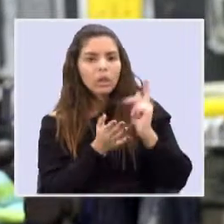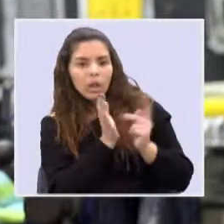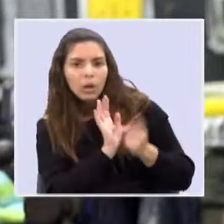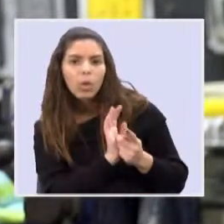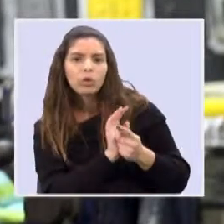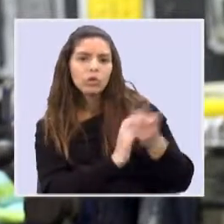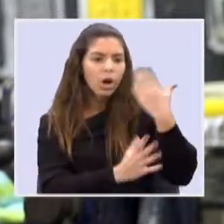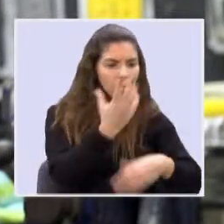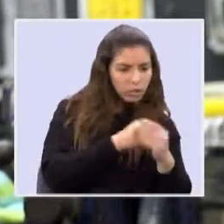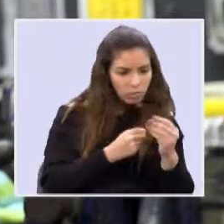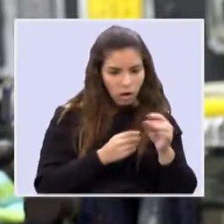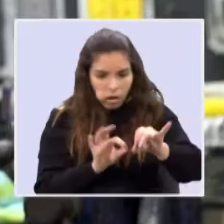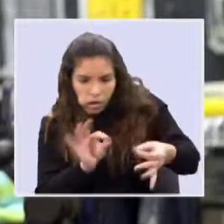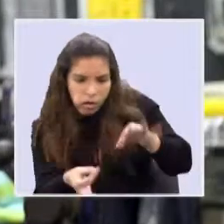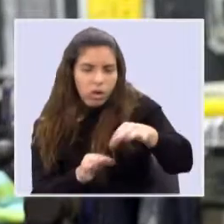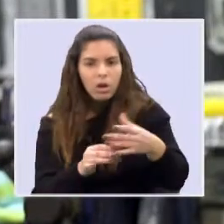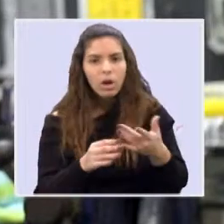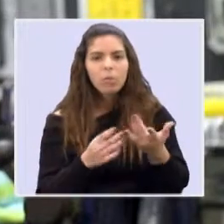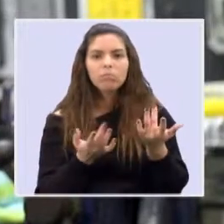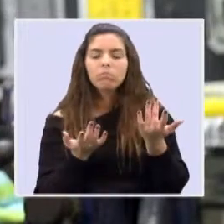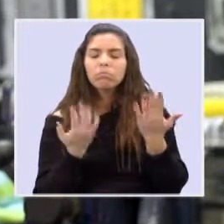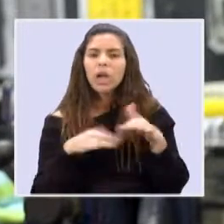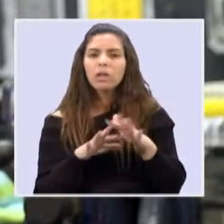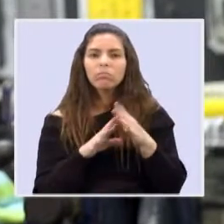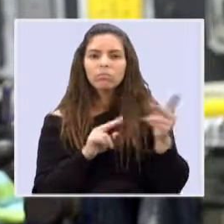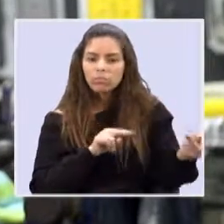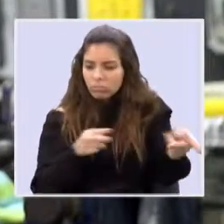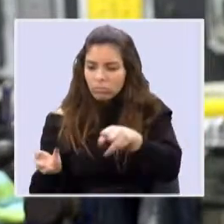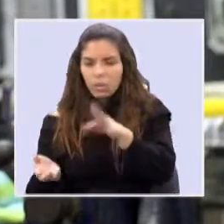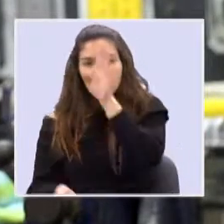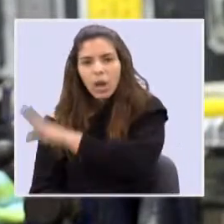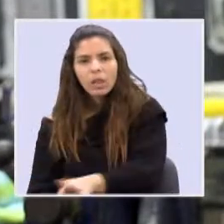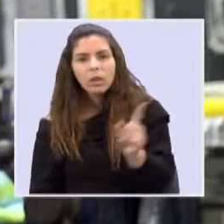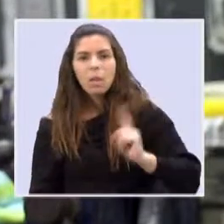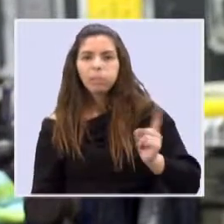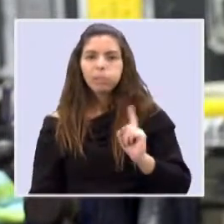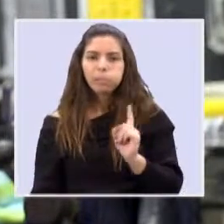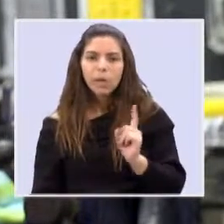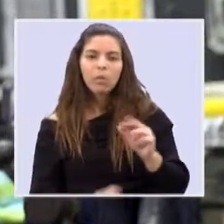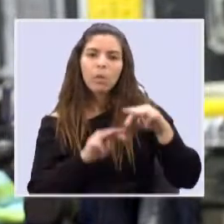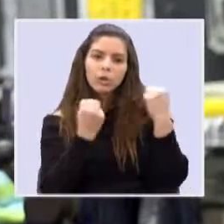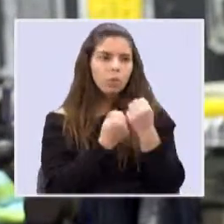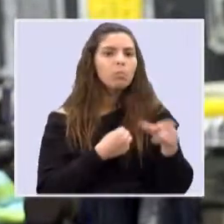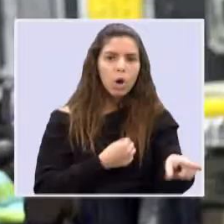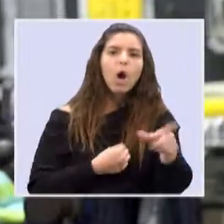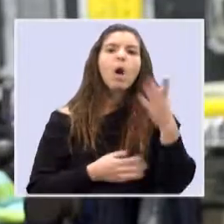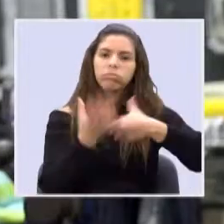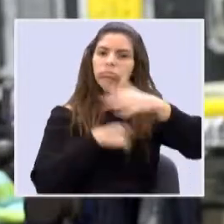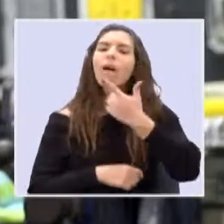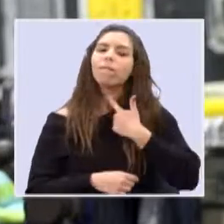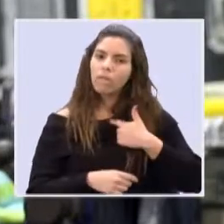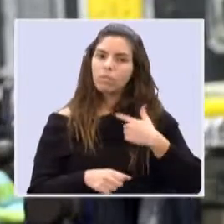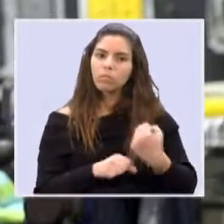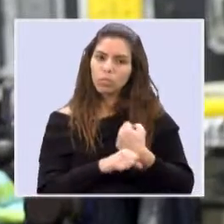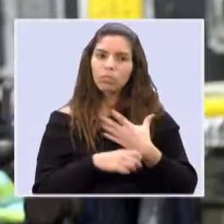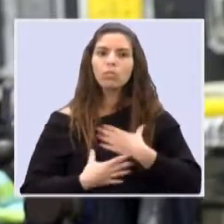como usar a tecnologia, como poderem manipular a tecnologia, mas depois acabavam por não pôr isso em prática. E nós achámos na altura